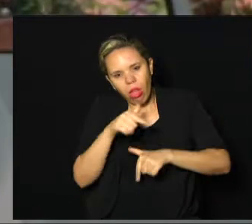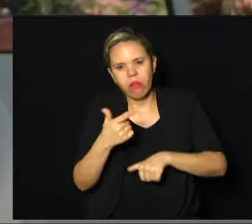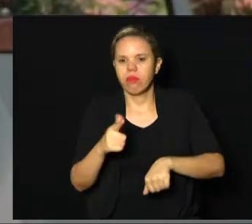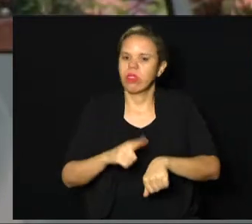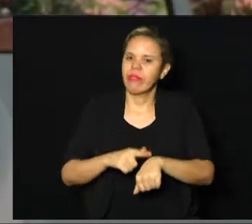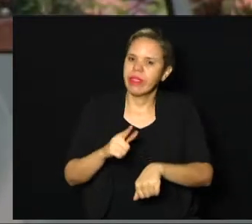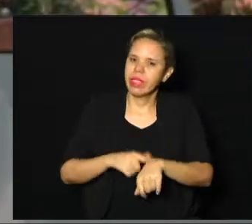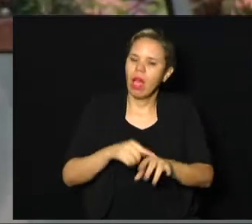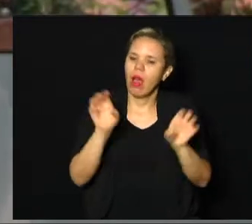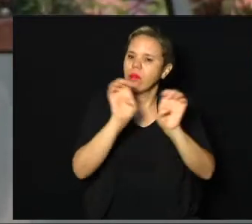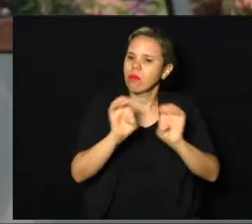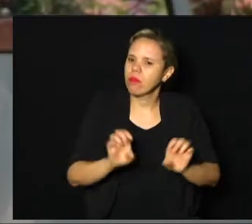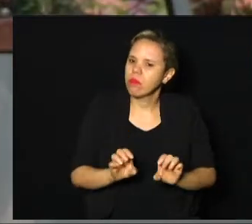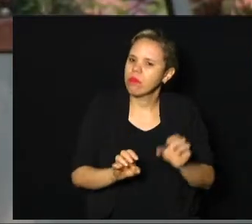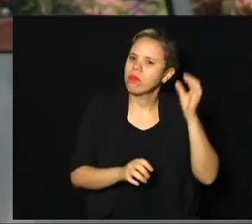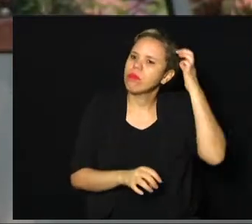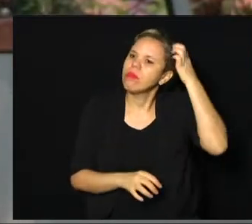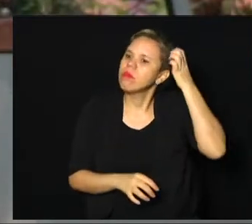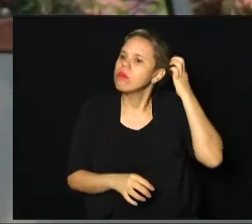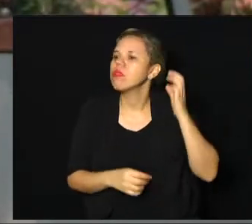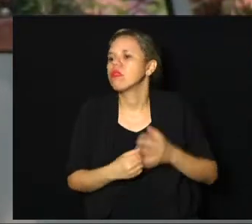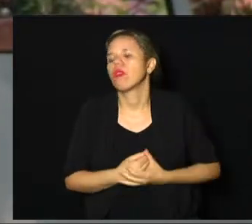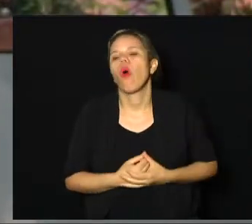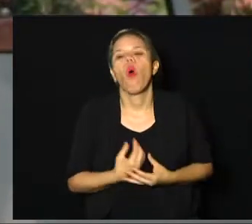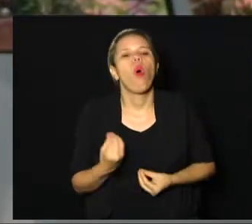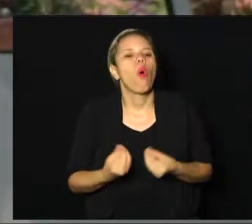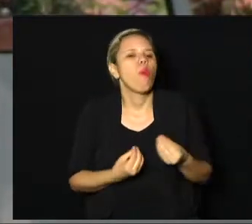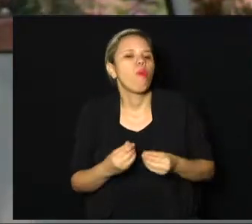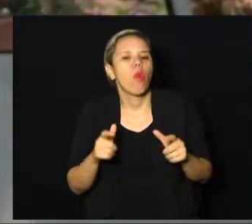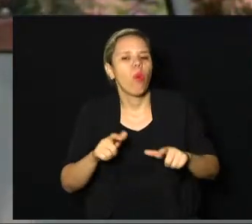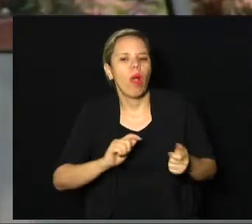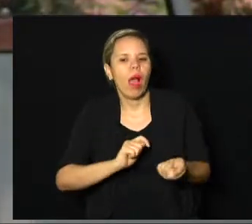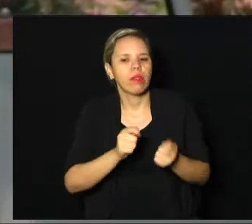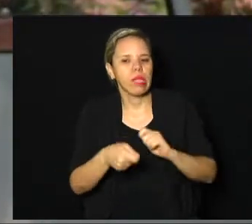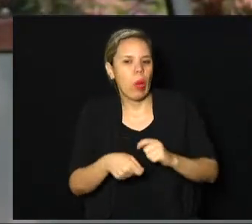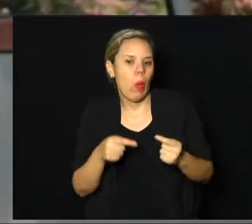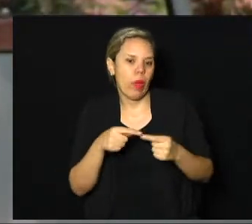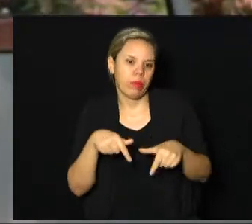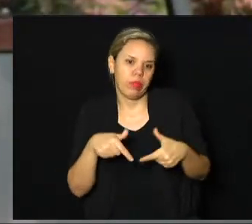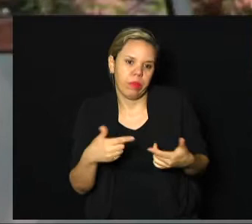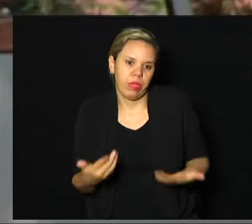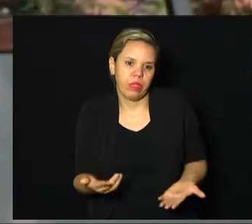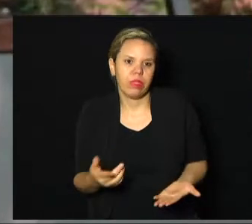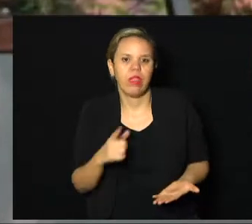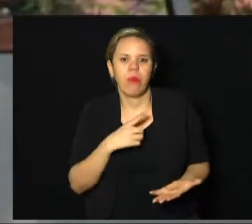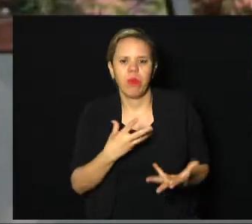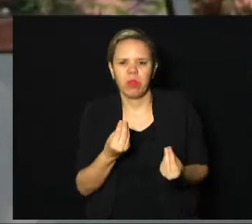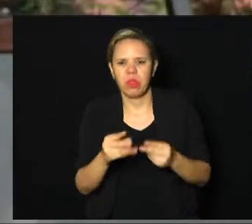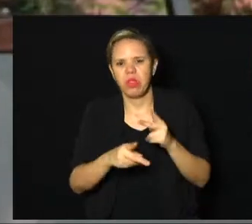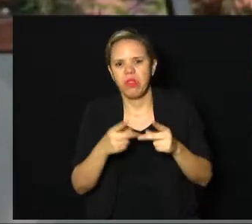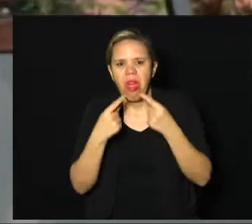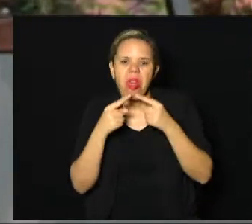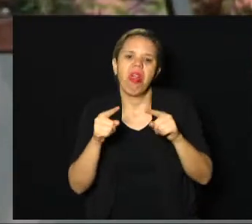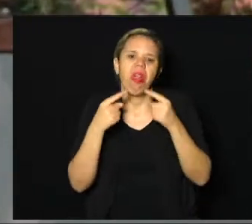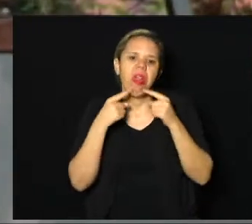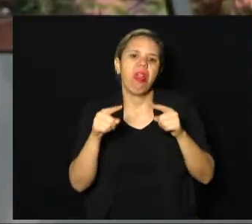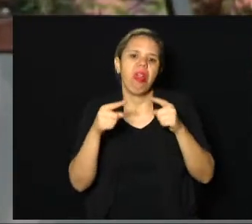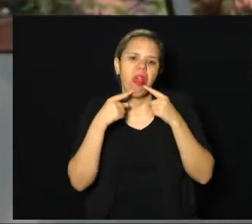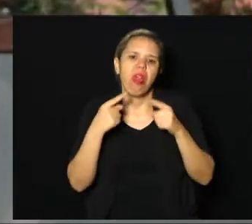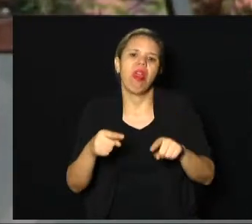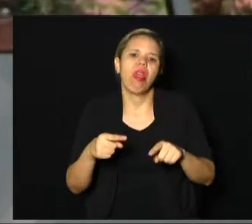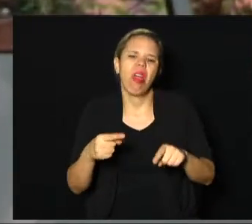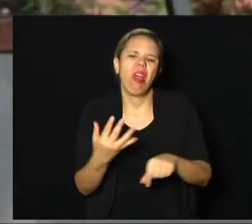tempo de estruturar uma estação de trabalho adequada, e a gente tem tido muita reclamação aí com um pouco